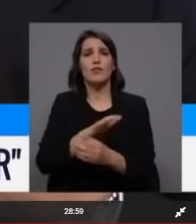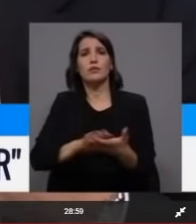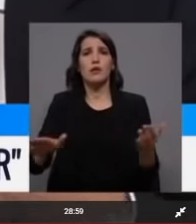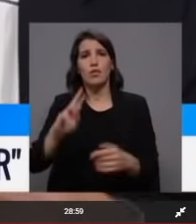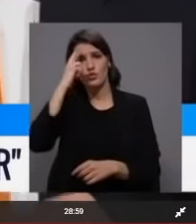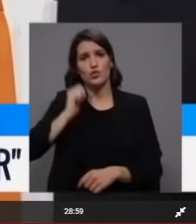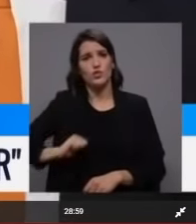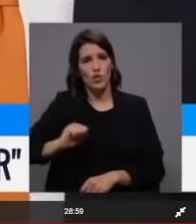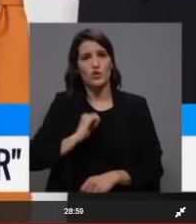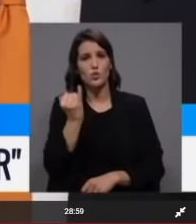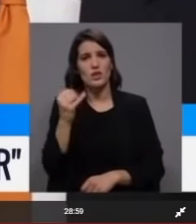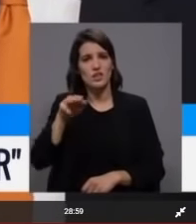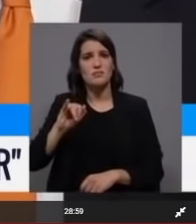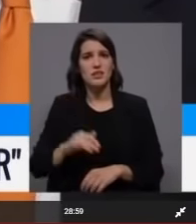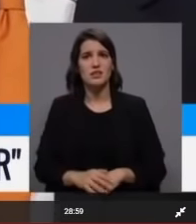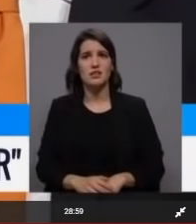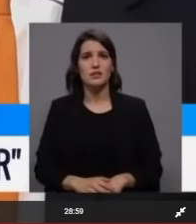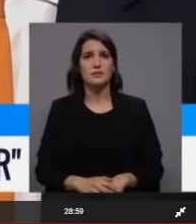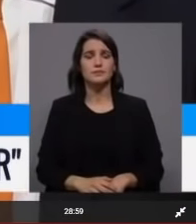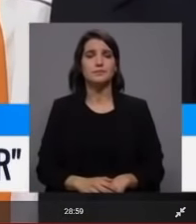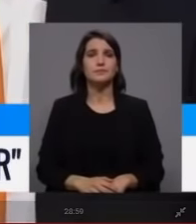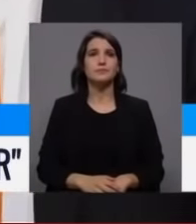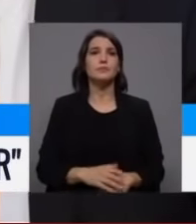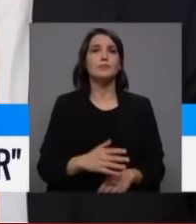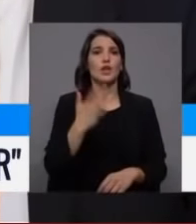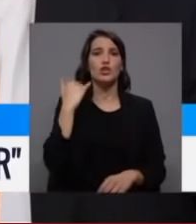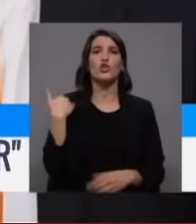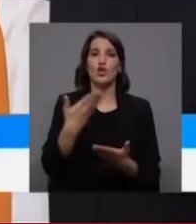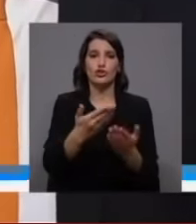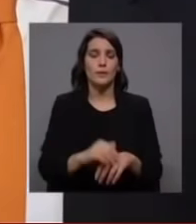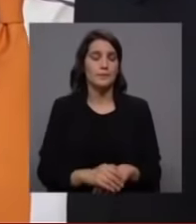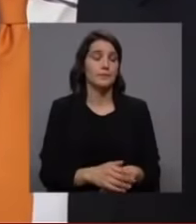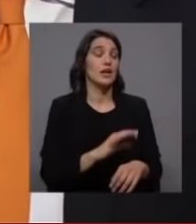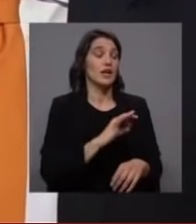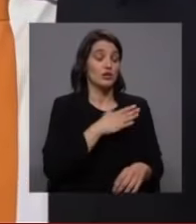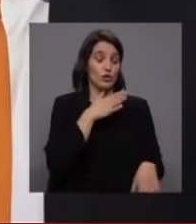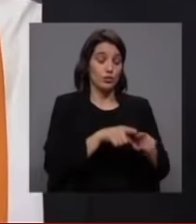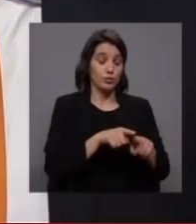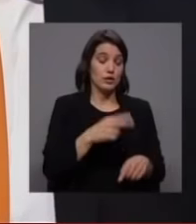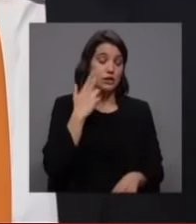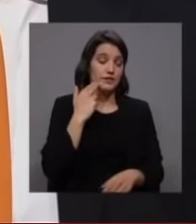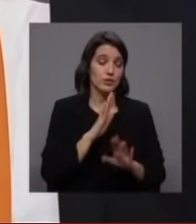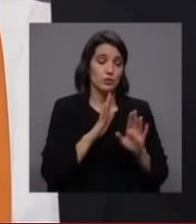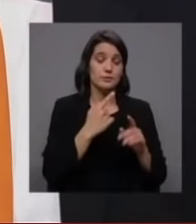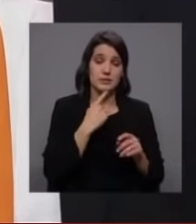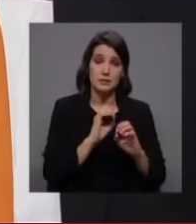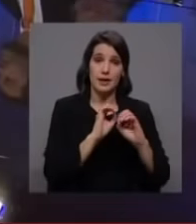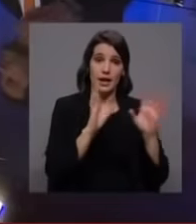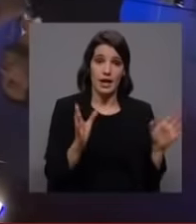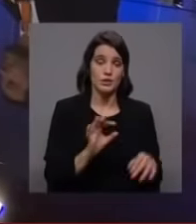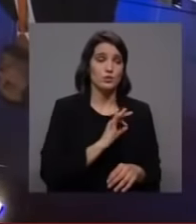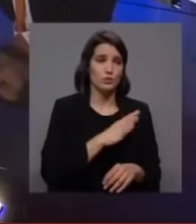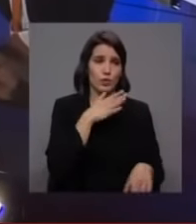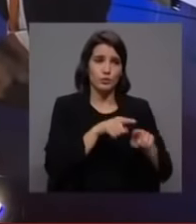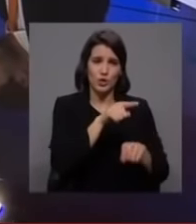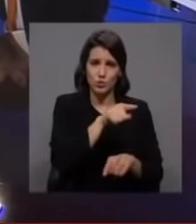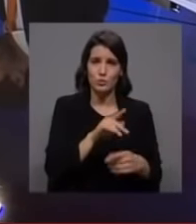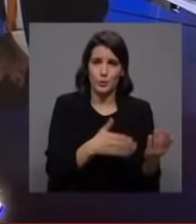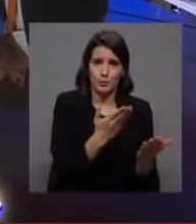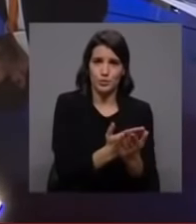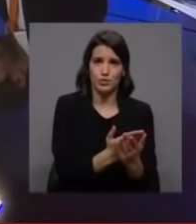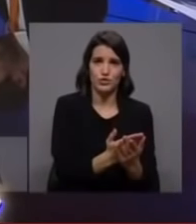proposto do nosso em mim está entre os em cima que tentarem plástico André Ventura sejamos Claros o senhor Deputado propõe é